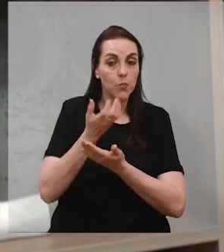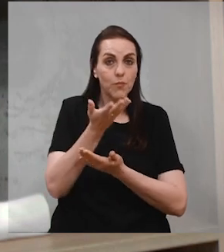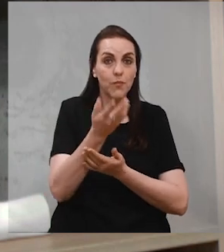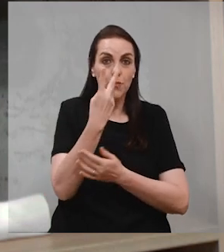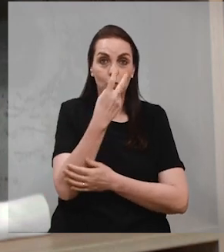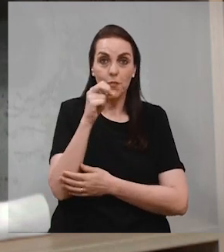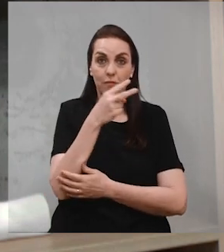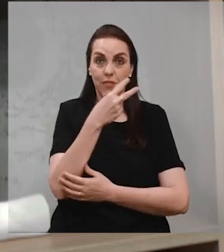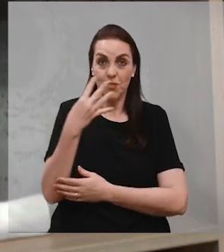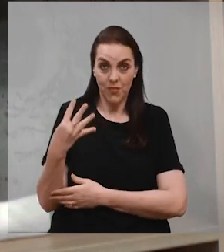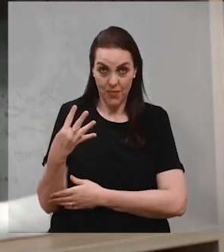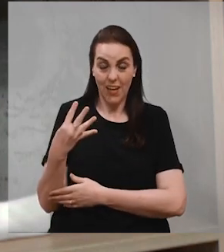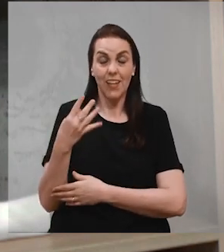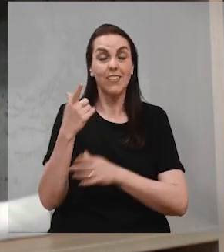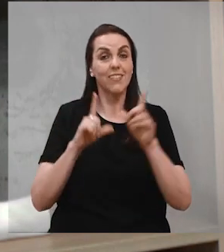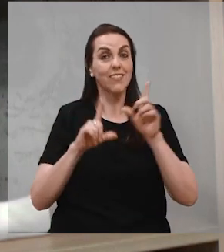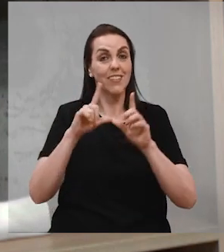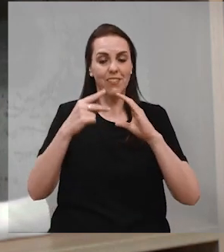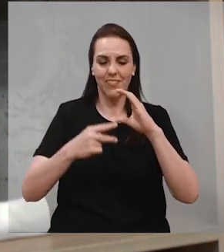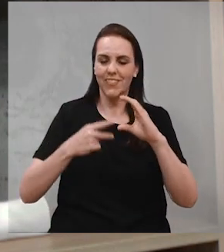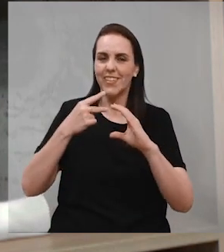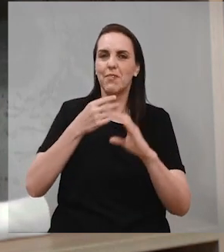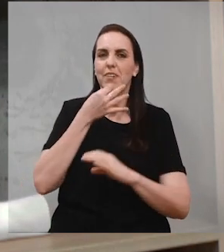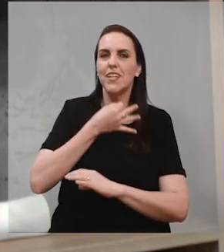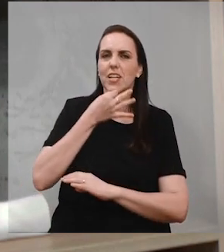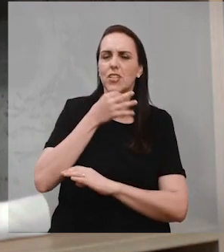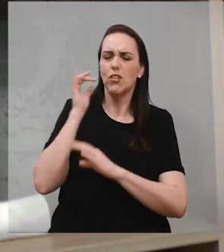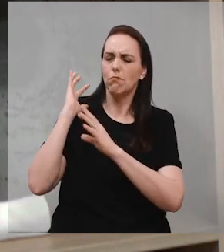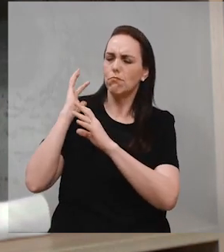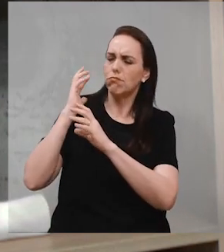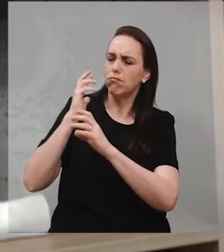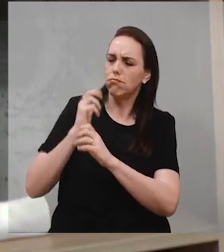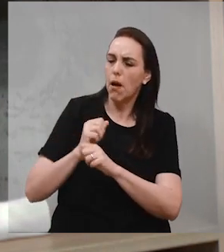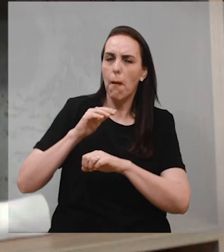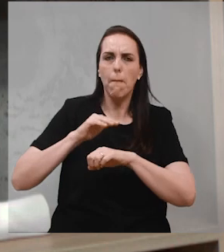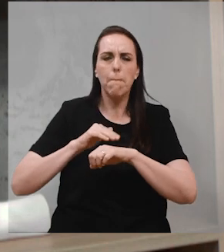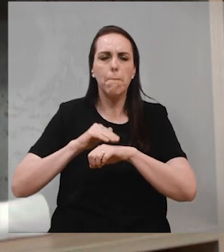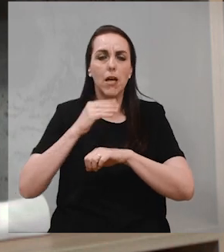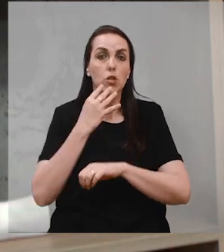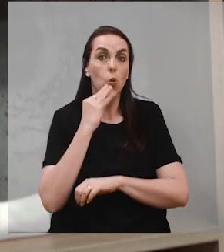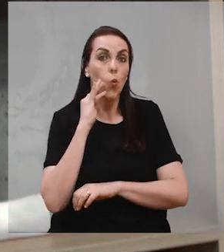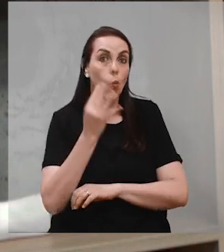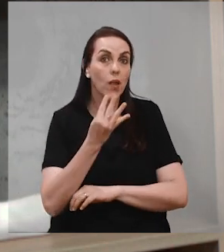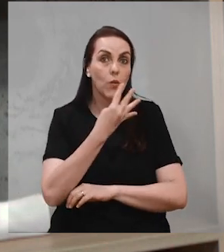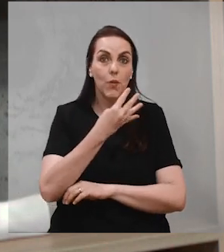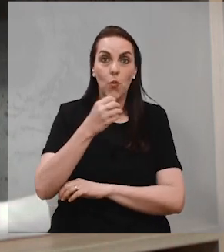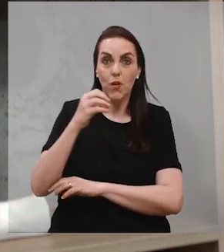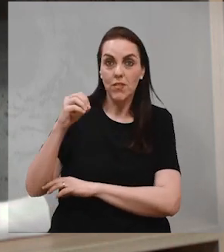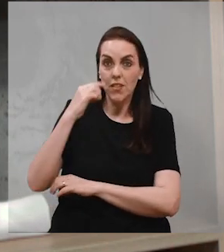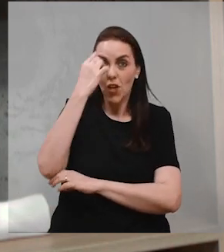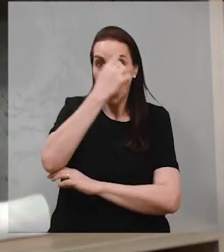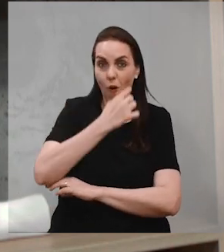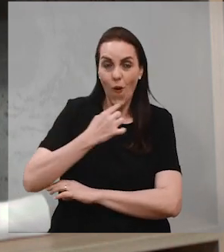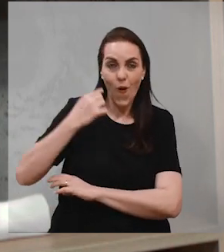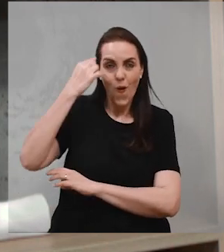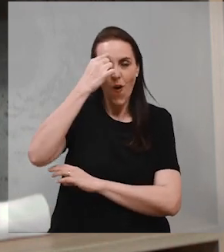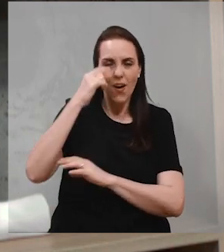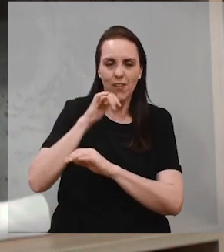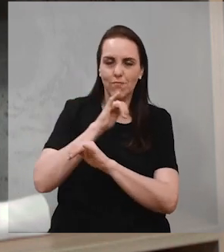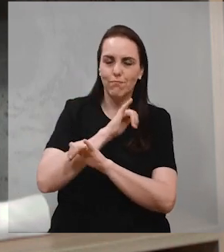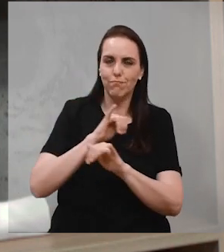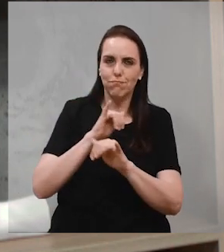podcast de 2024, a TV Câmara Caxias faz uma retrospectiva das mais de 4.400 horas